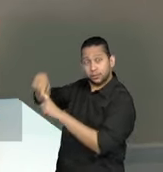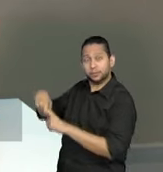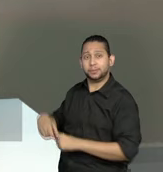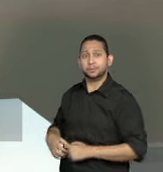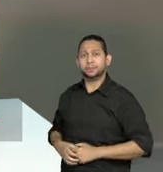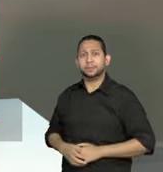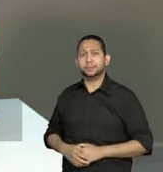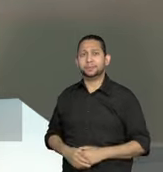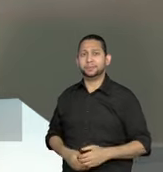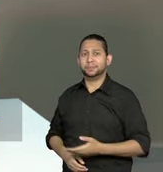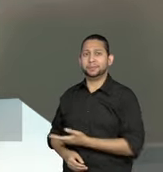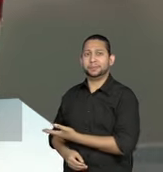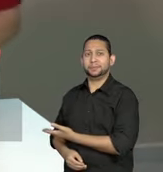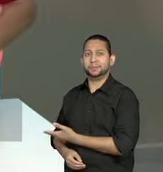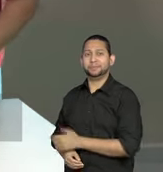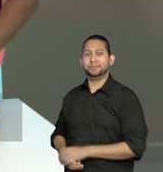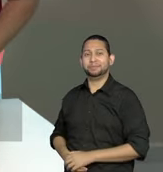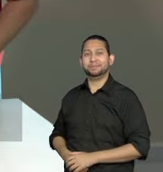Oi.